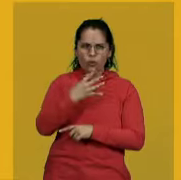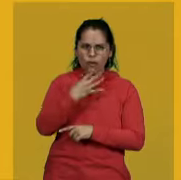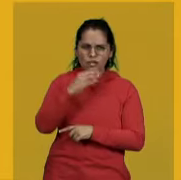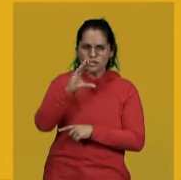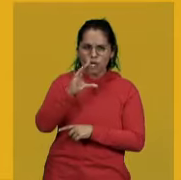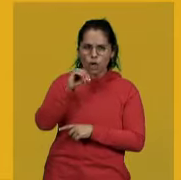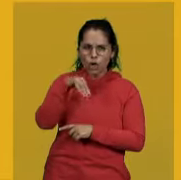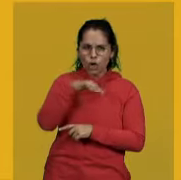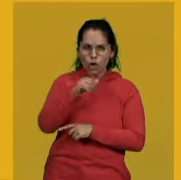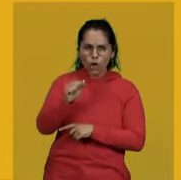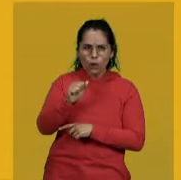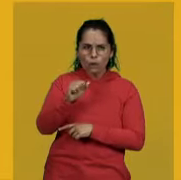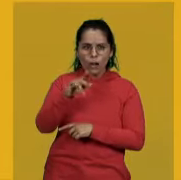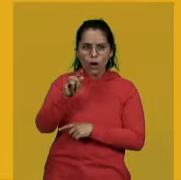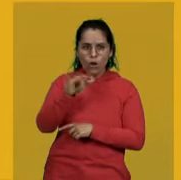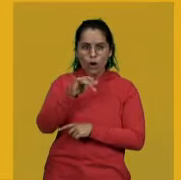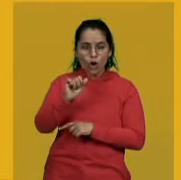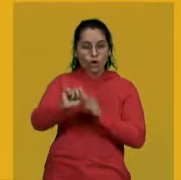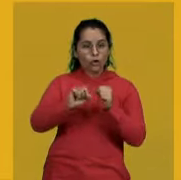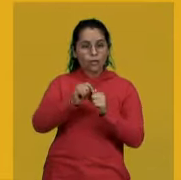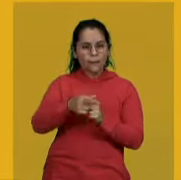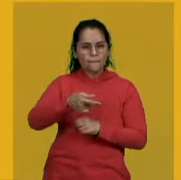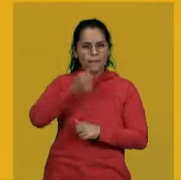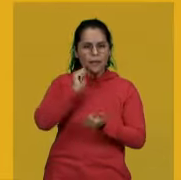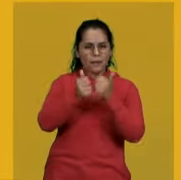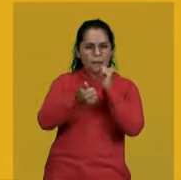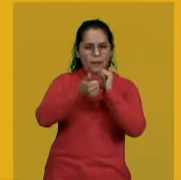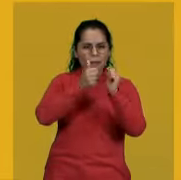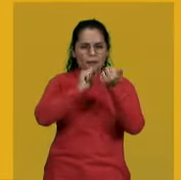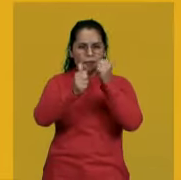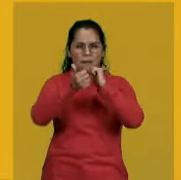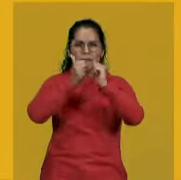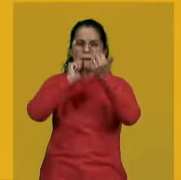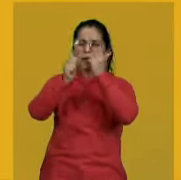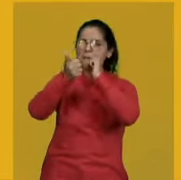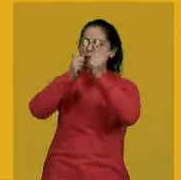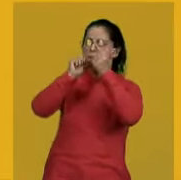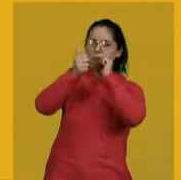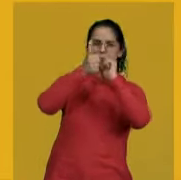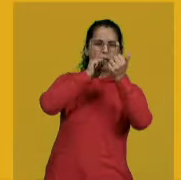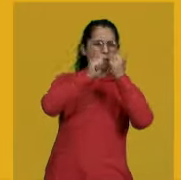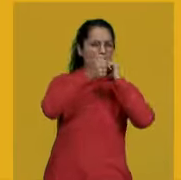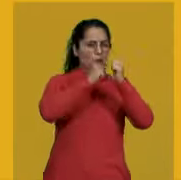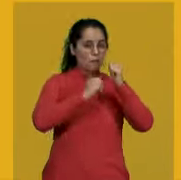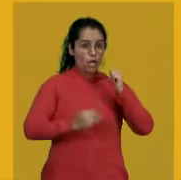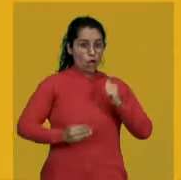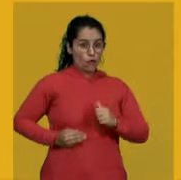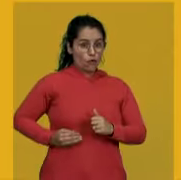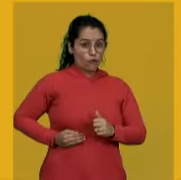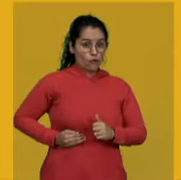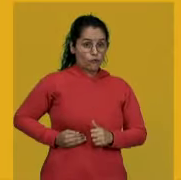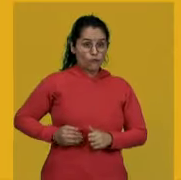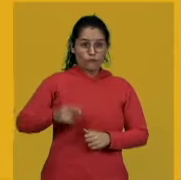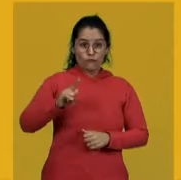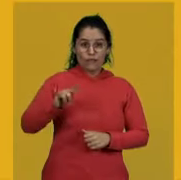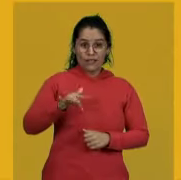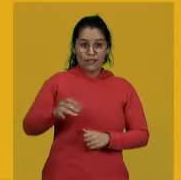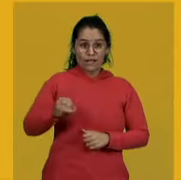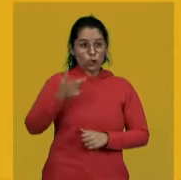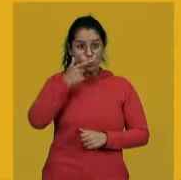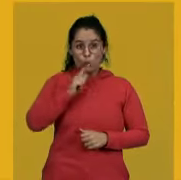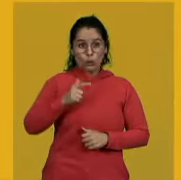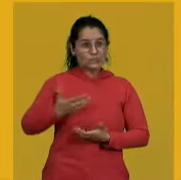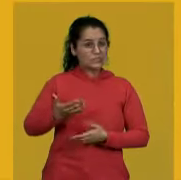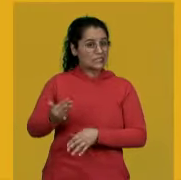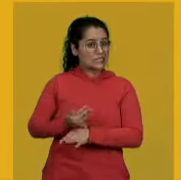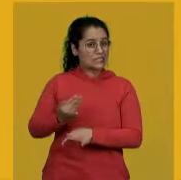coma alcoólico? É quando a pessoa bebe até, né, o fígado, ele não aguenta mais, ele não processa